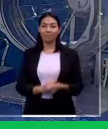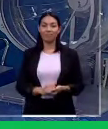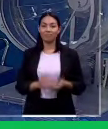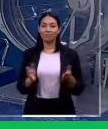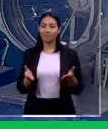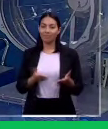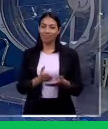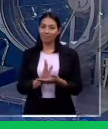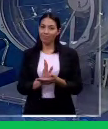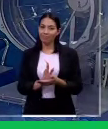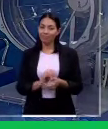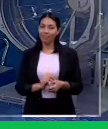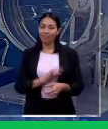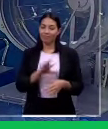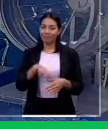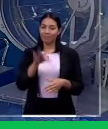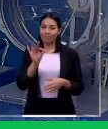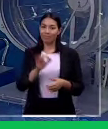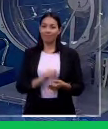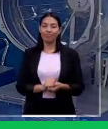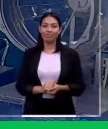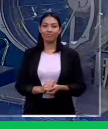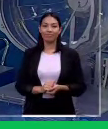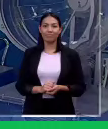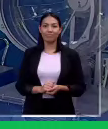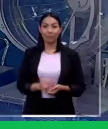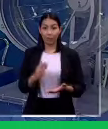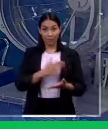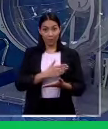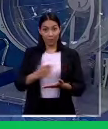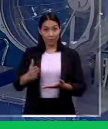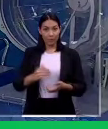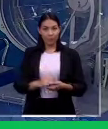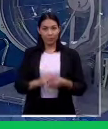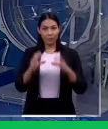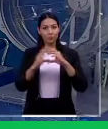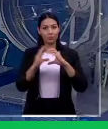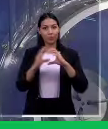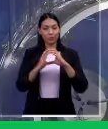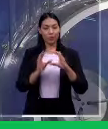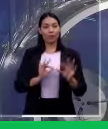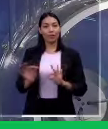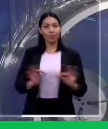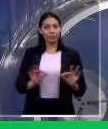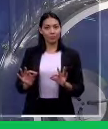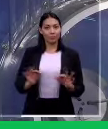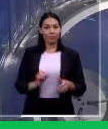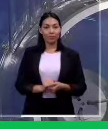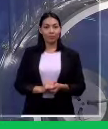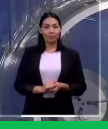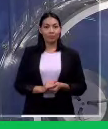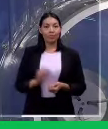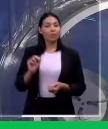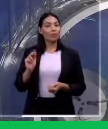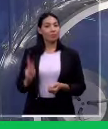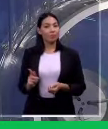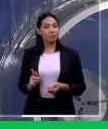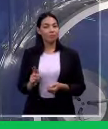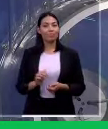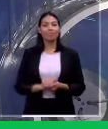vão validar também cada passo do nosso sorteio. Então vamos começar. As bolas estão posicionadas, está tudo